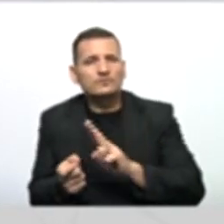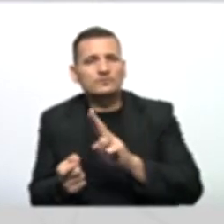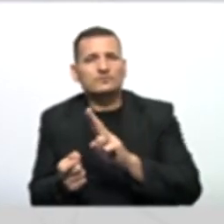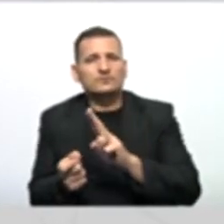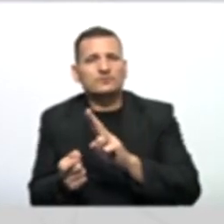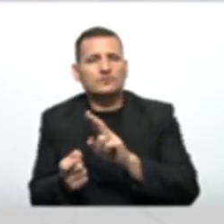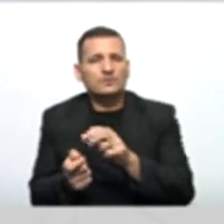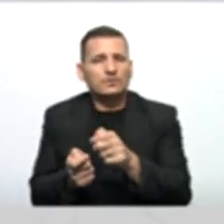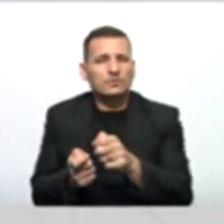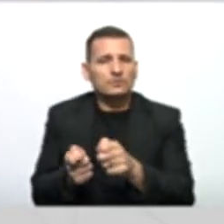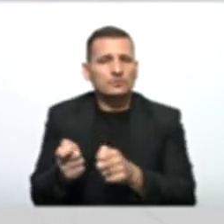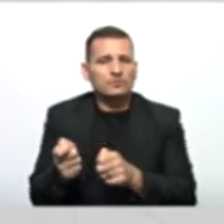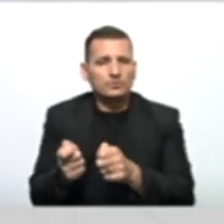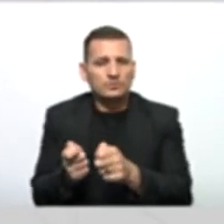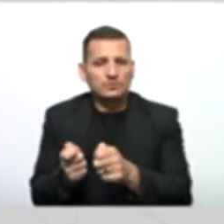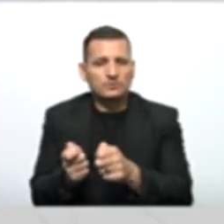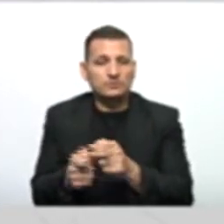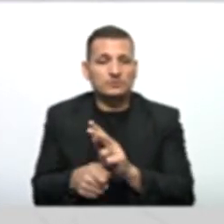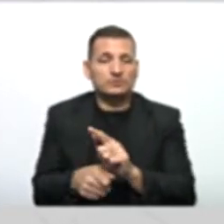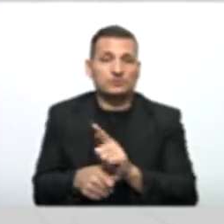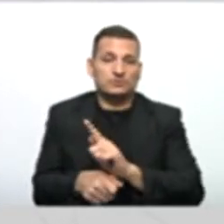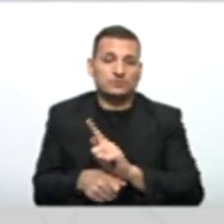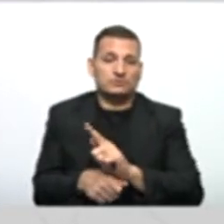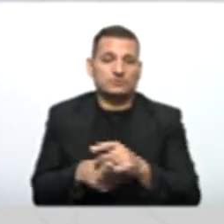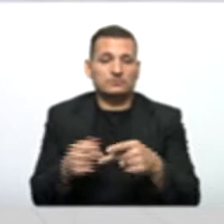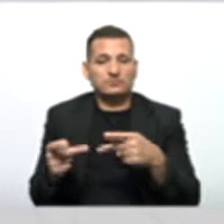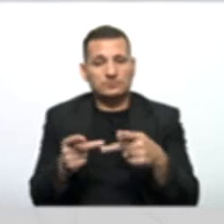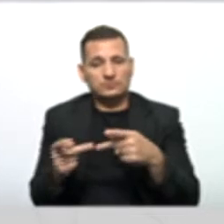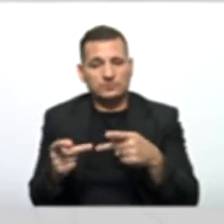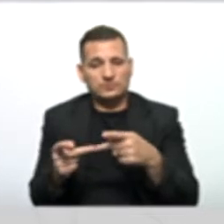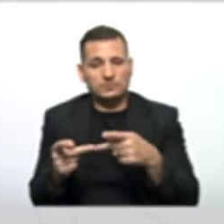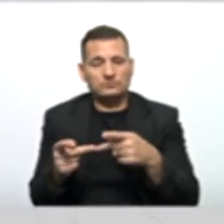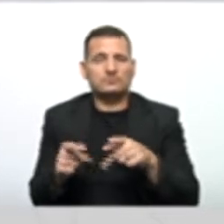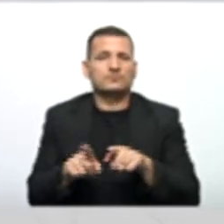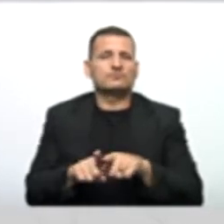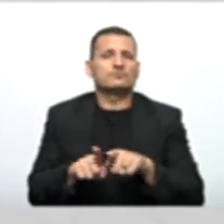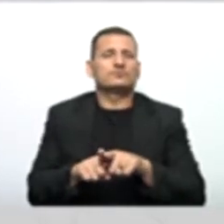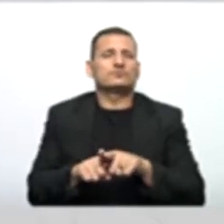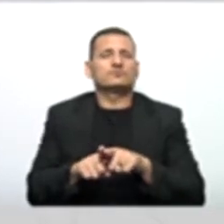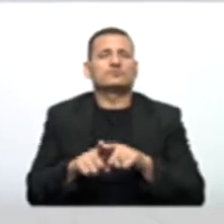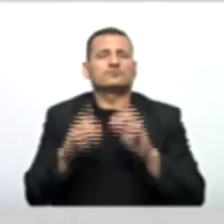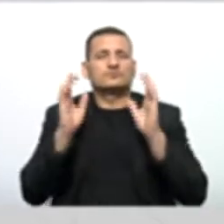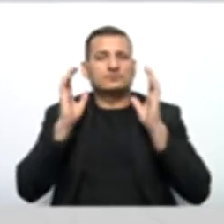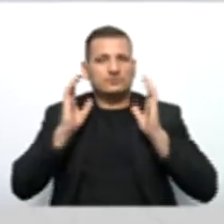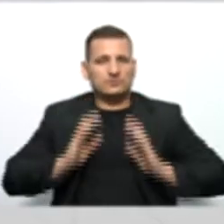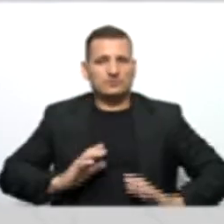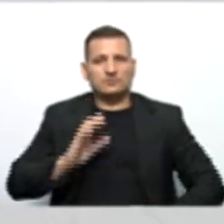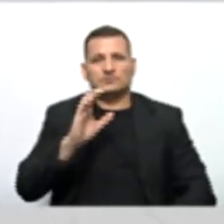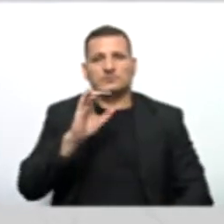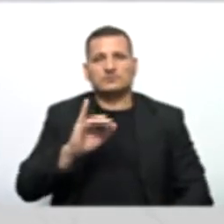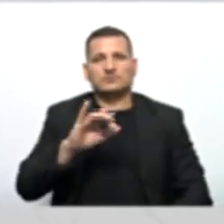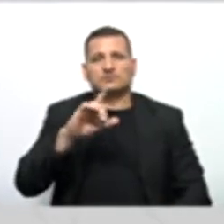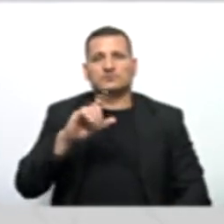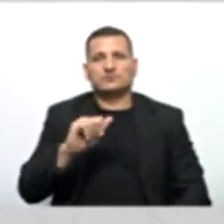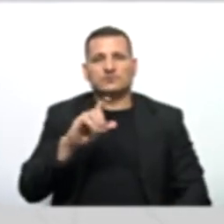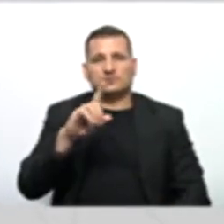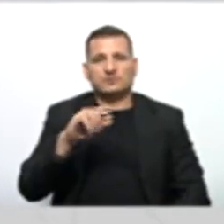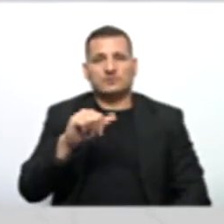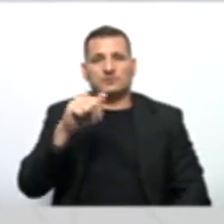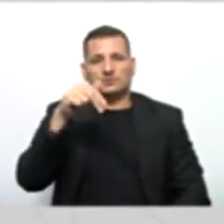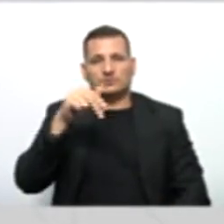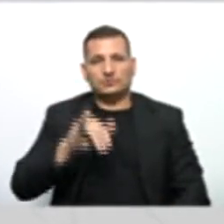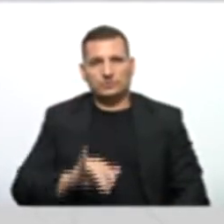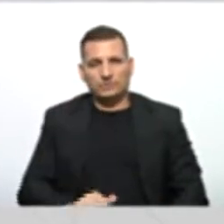projeto. Finalizando aí gestão de projetos e preceitos de cidadania, né? Então a gente tem muita coisa para aprender ao longo